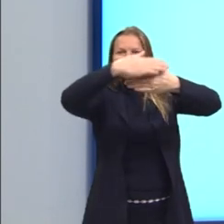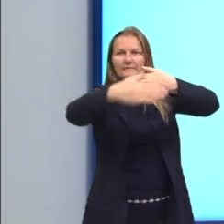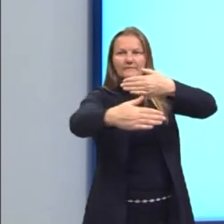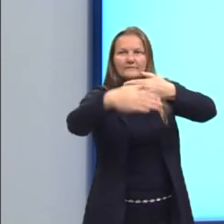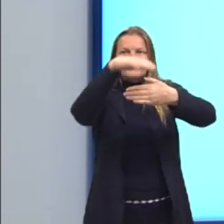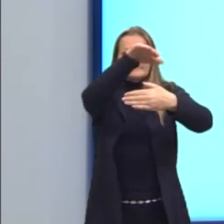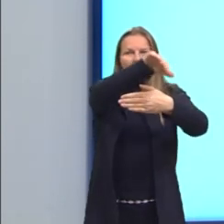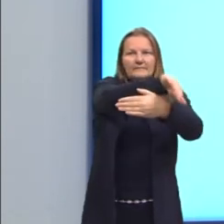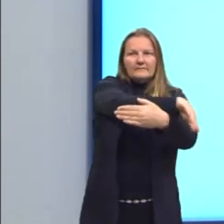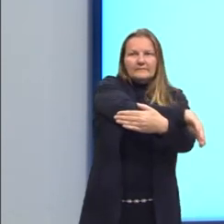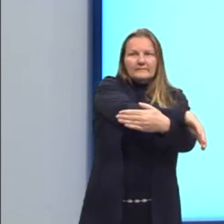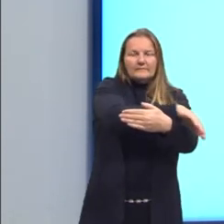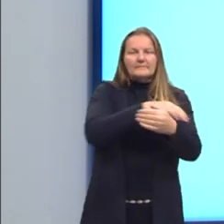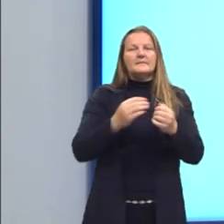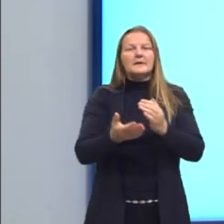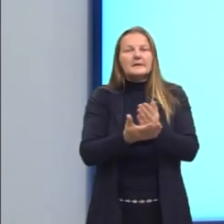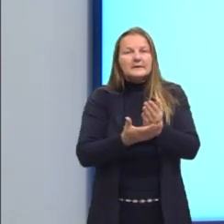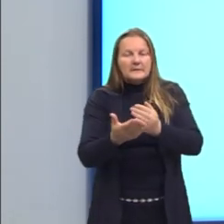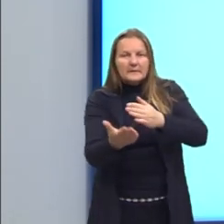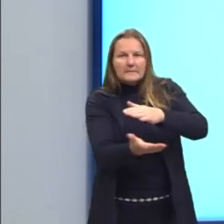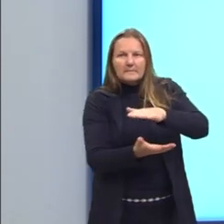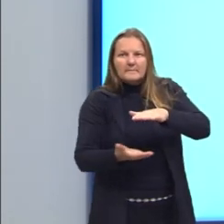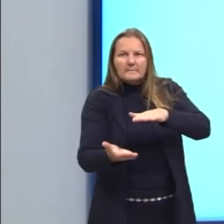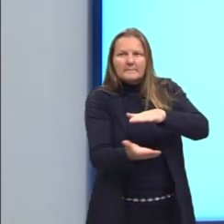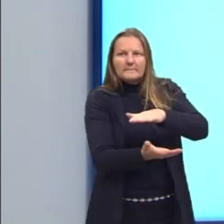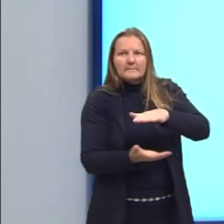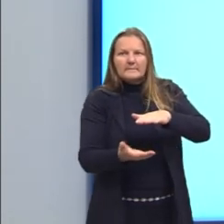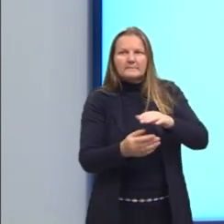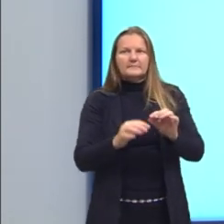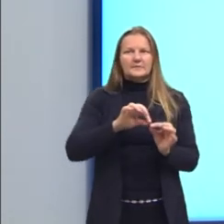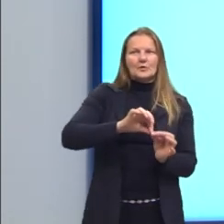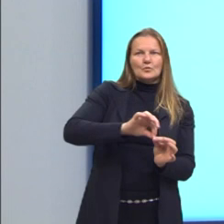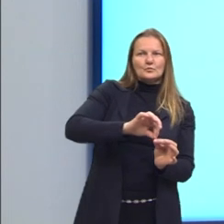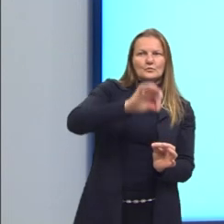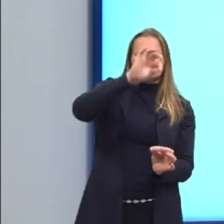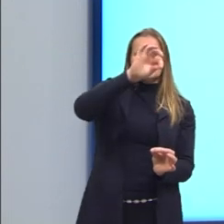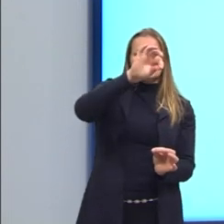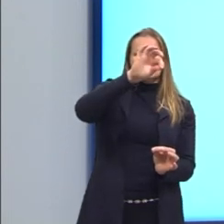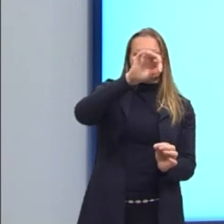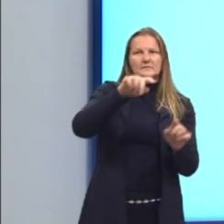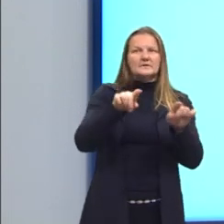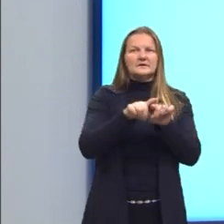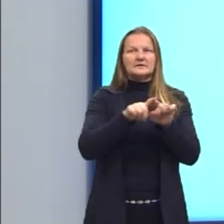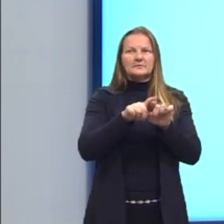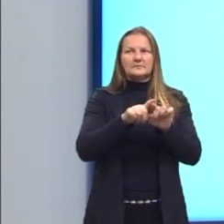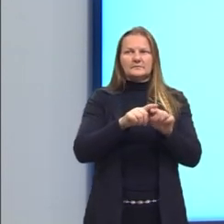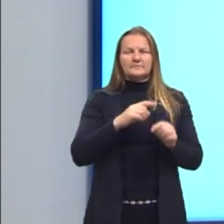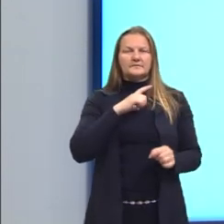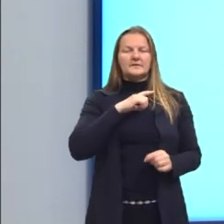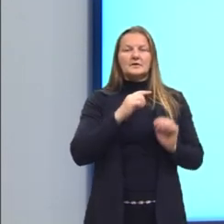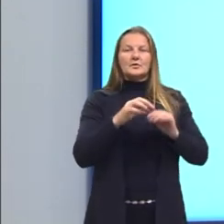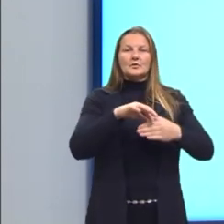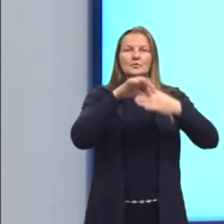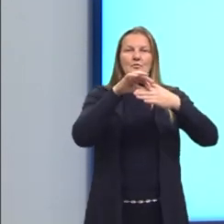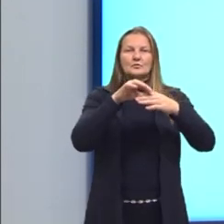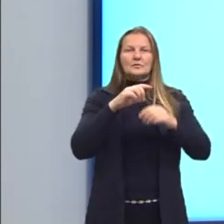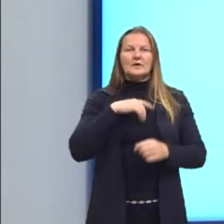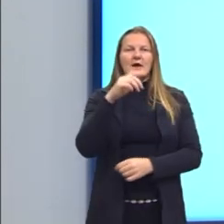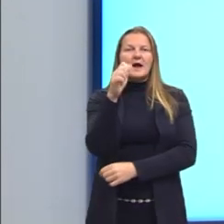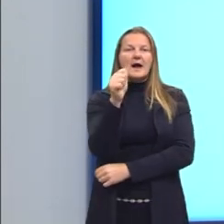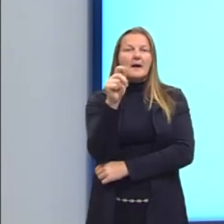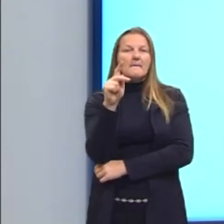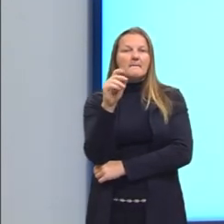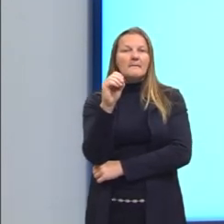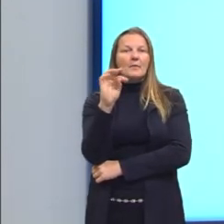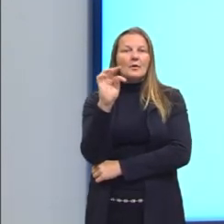e a nossa base nós temos a altura da nossa pirâmide e aqui destacado o apótema